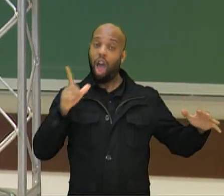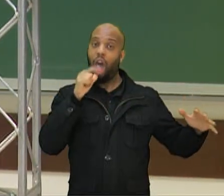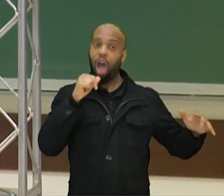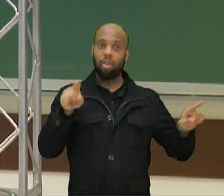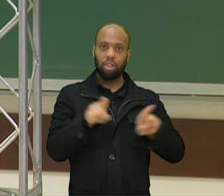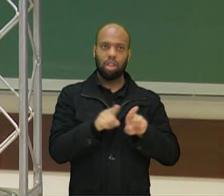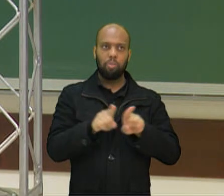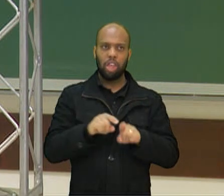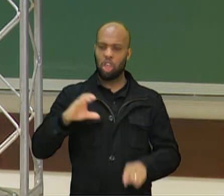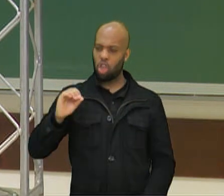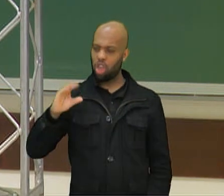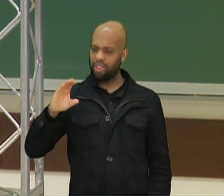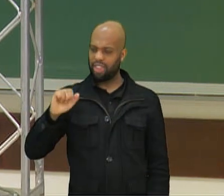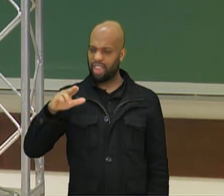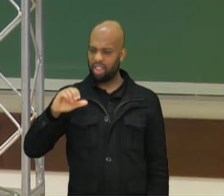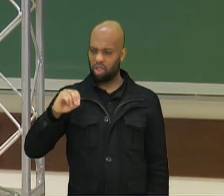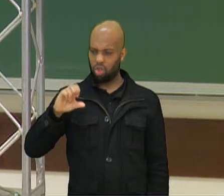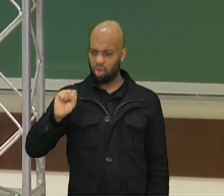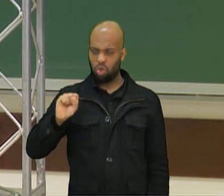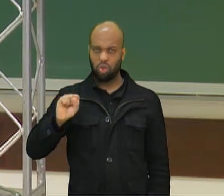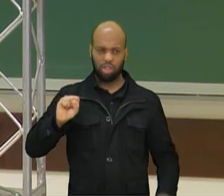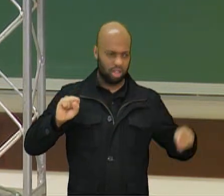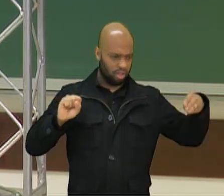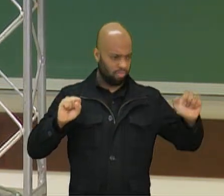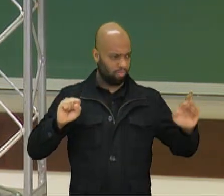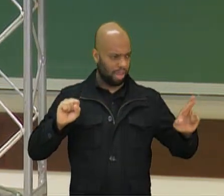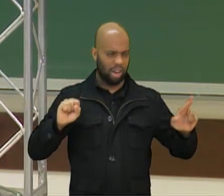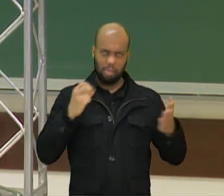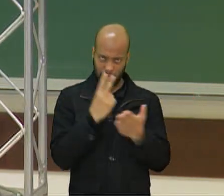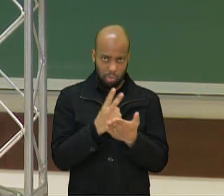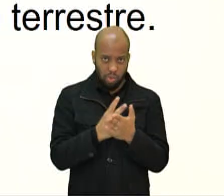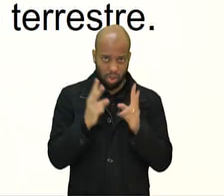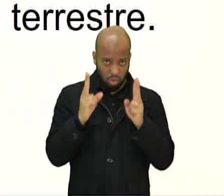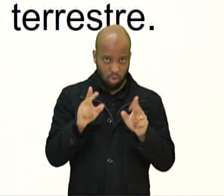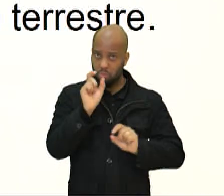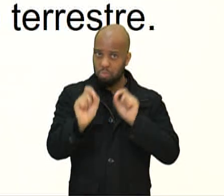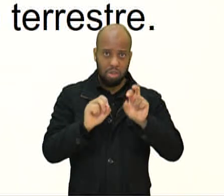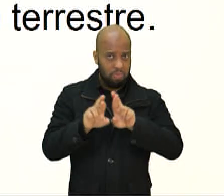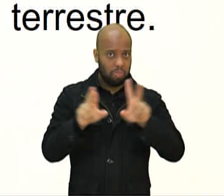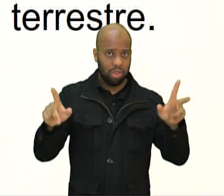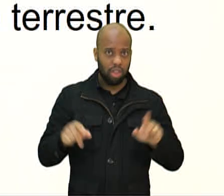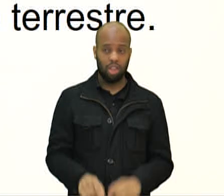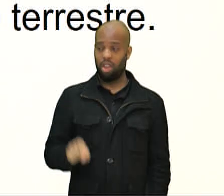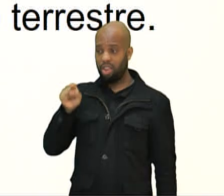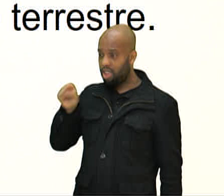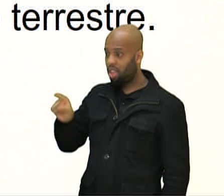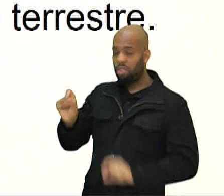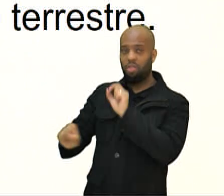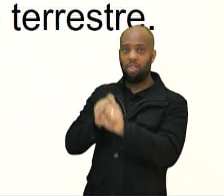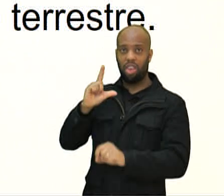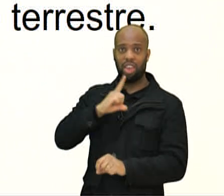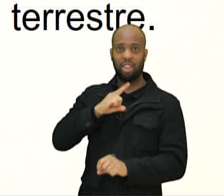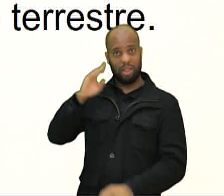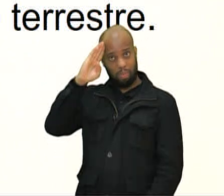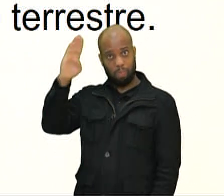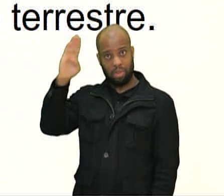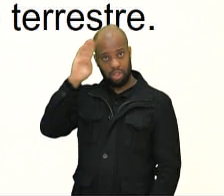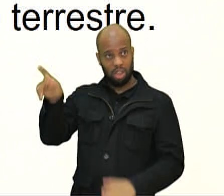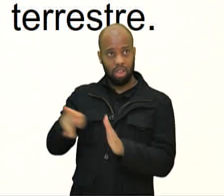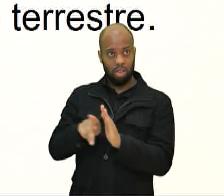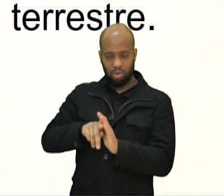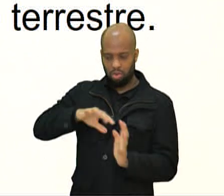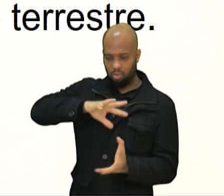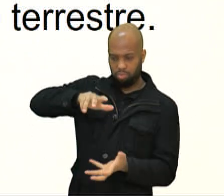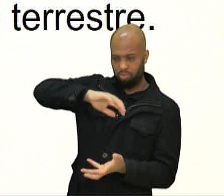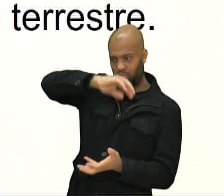são oceanos? São a mesma coisa? São coisas distintas? Acompanhe ali na tela, ó. O oceano é o componente principal da superfície